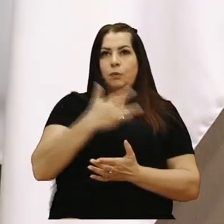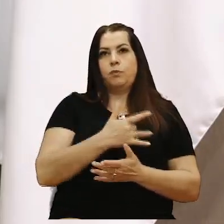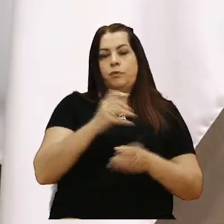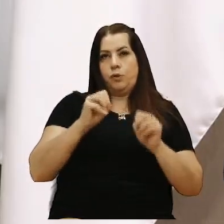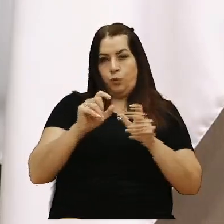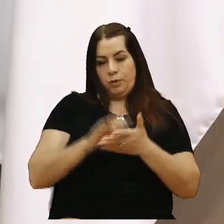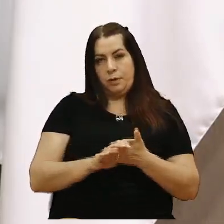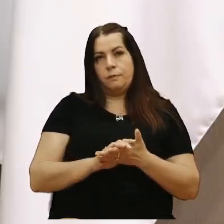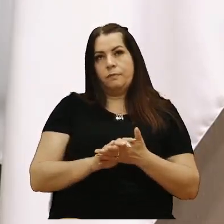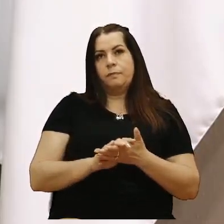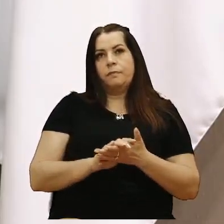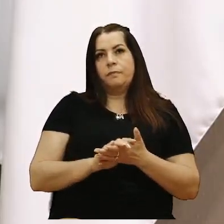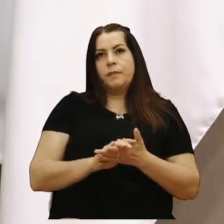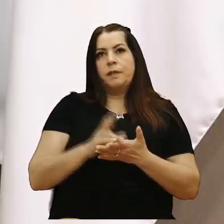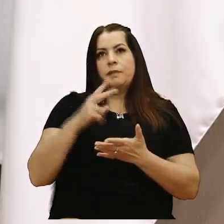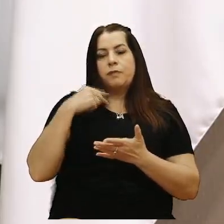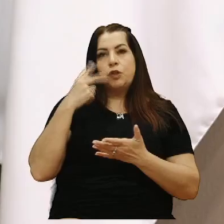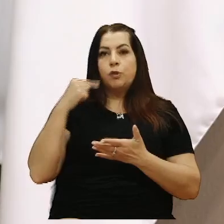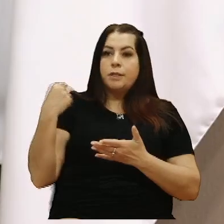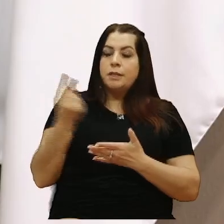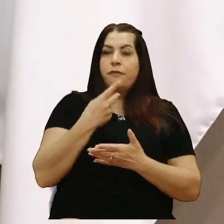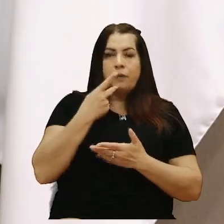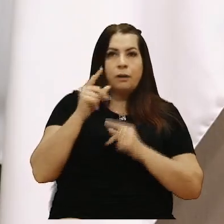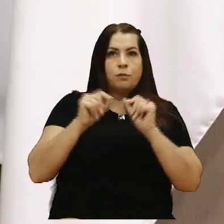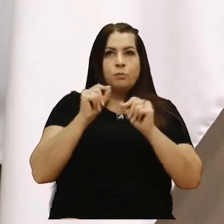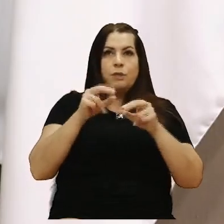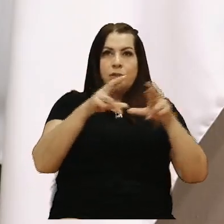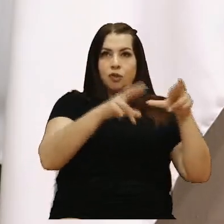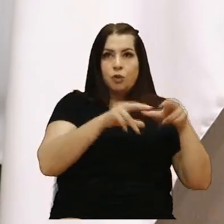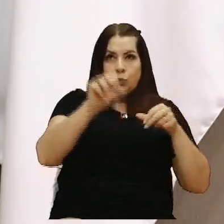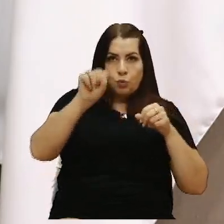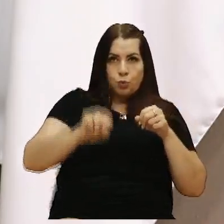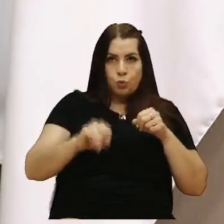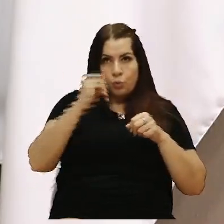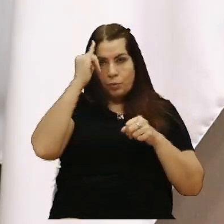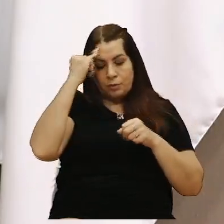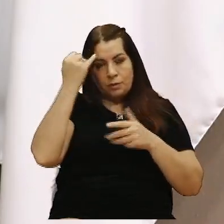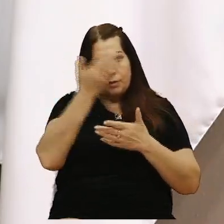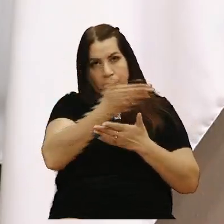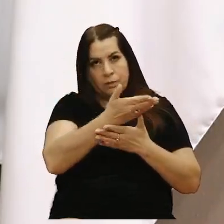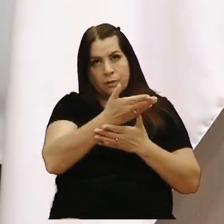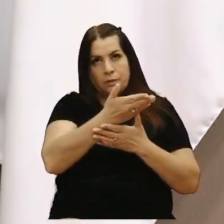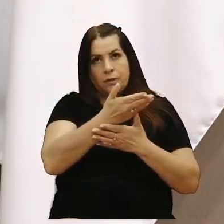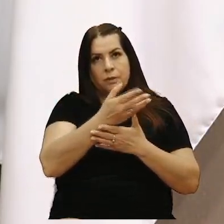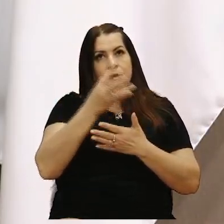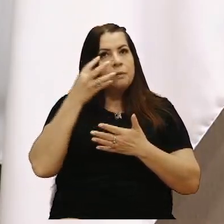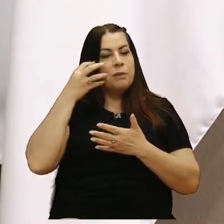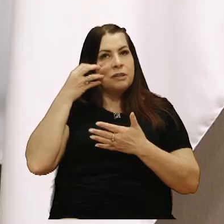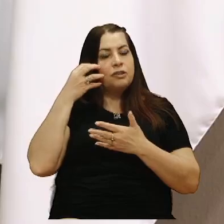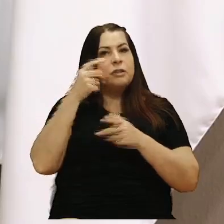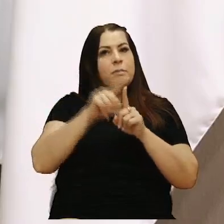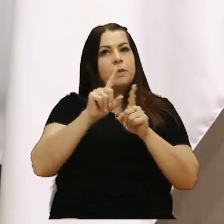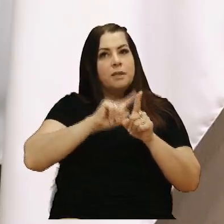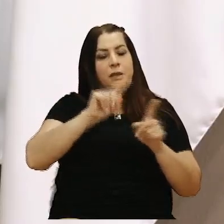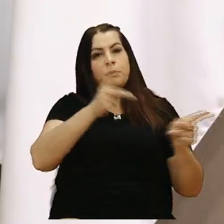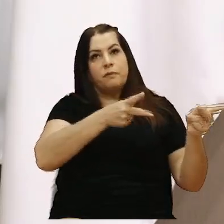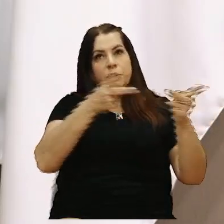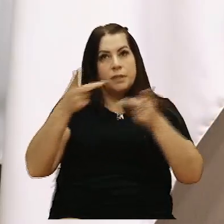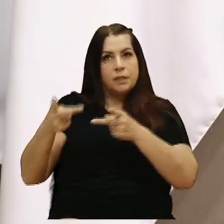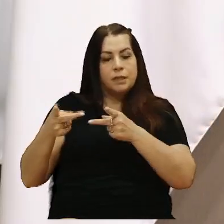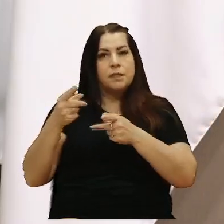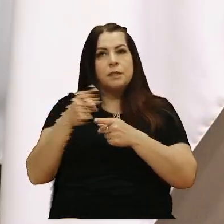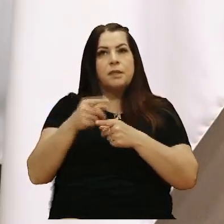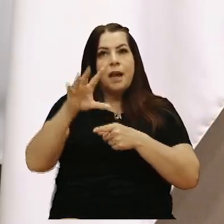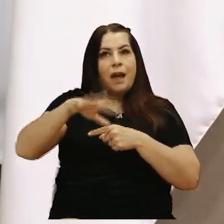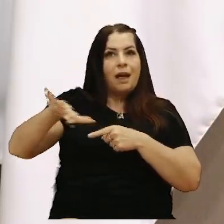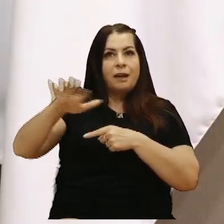educação. Os vereadores aqui falavam sobre a região sul, o vereador Zé D'Ambrós, o vereador José de Abreu. Estive visitando uma